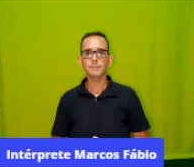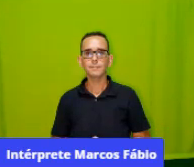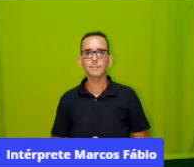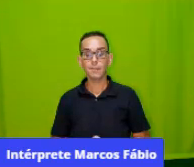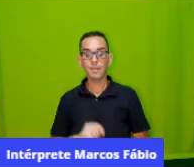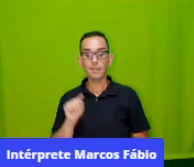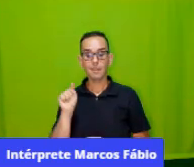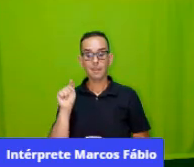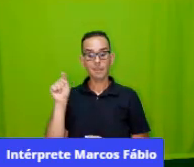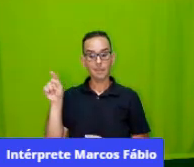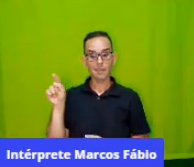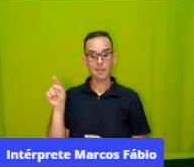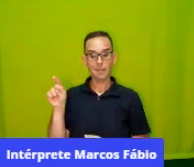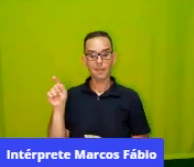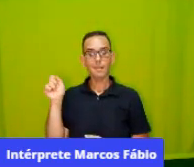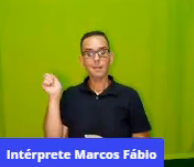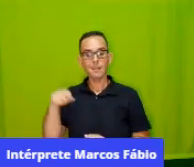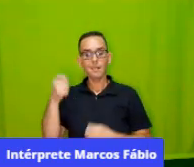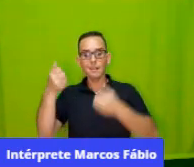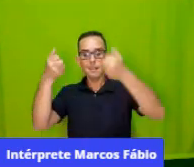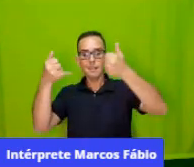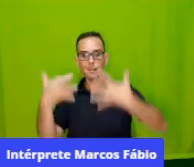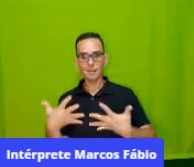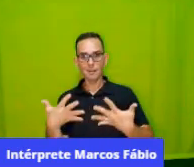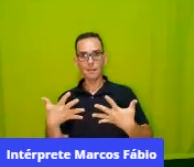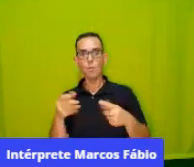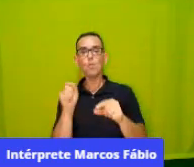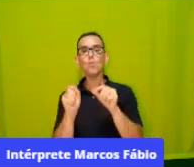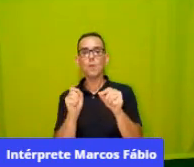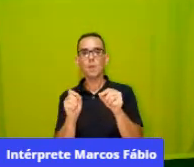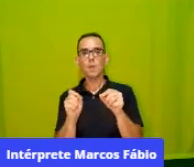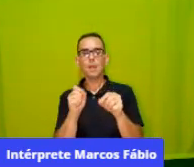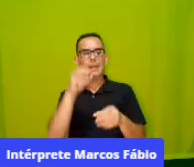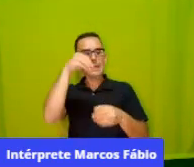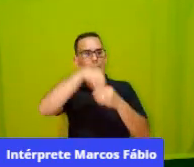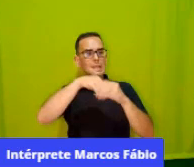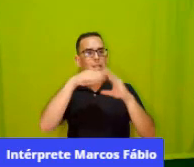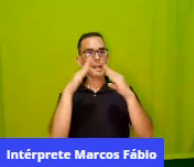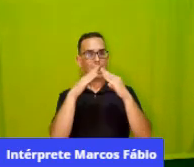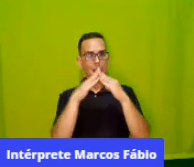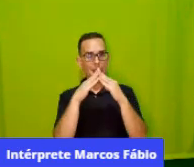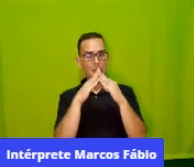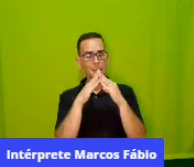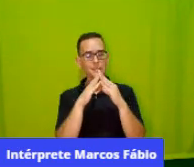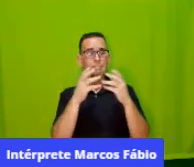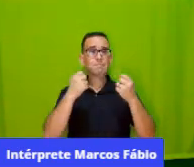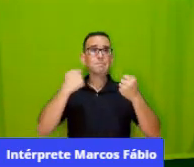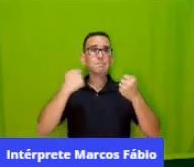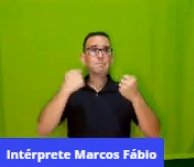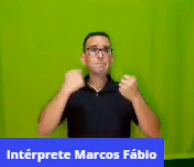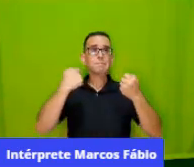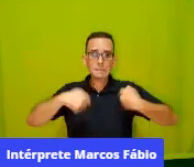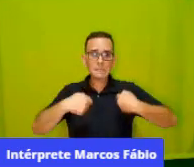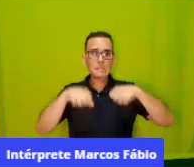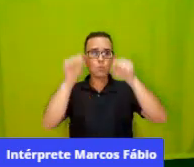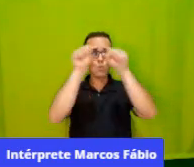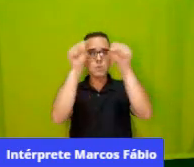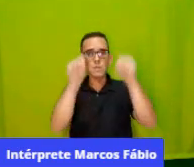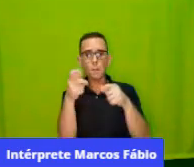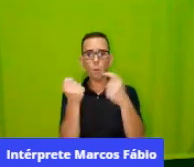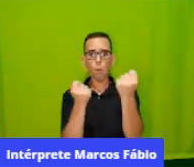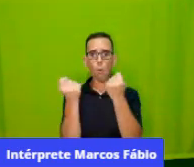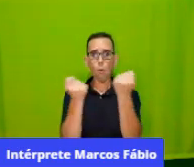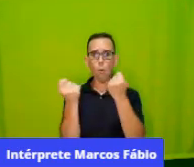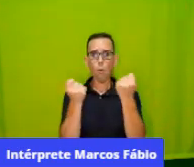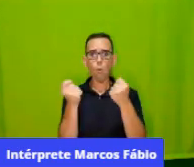Nesse, a gente quer demonstrar que também, no domicílio, essa pessoa necessita do sistema de controle de